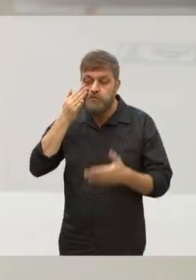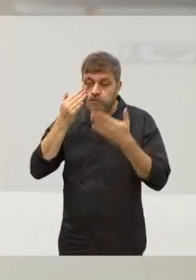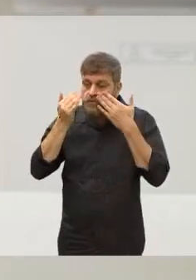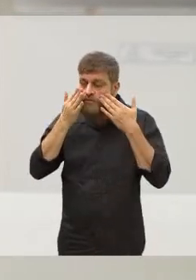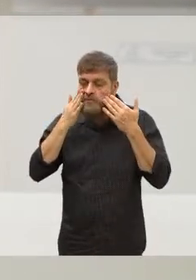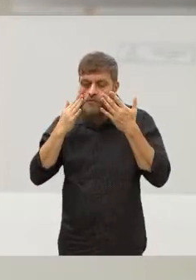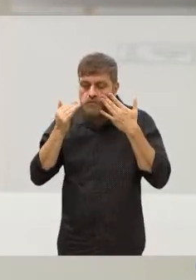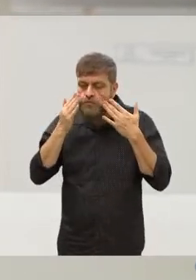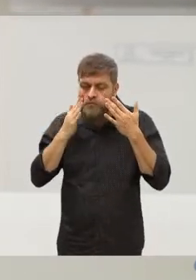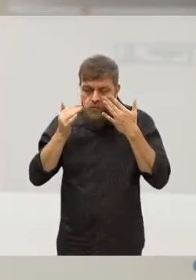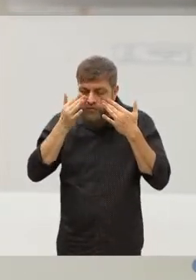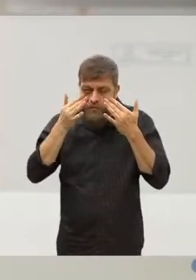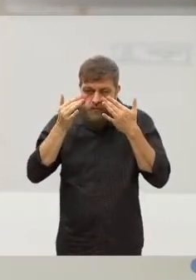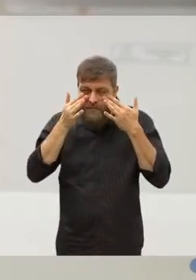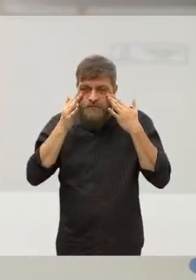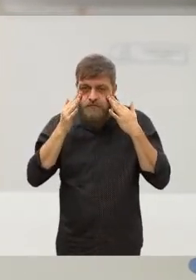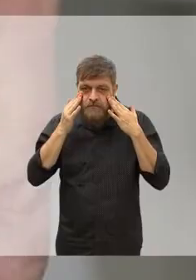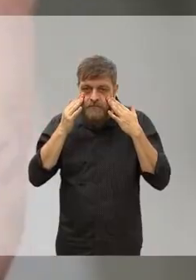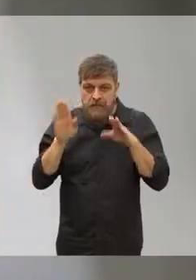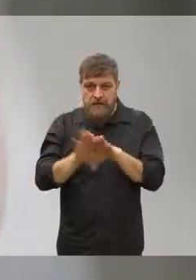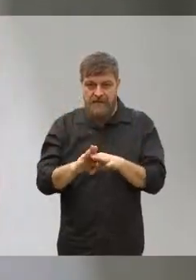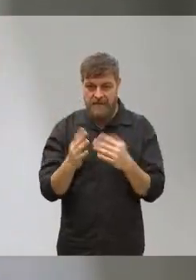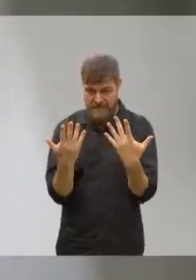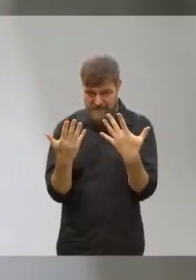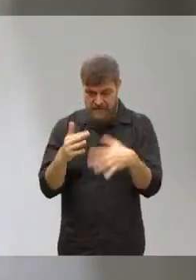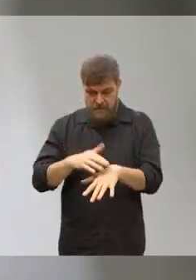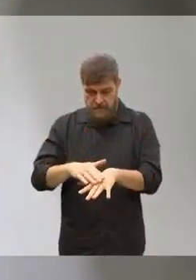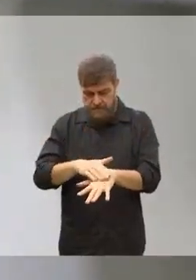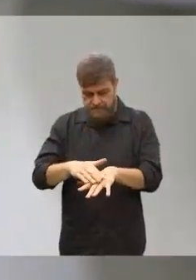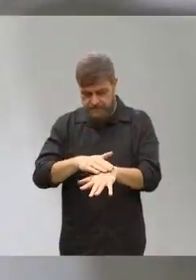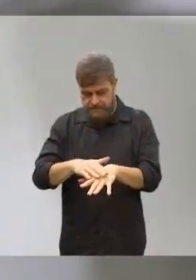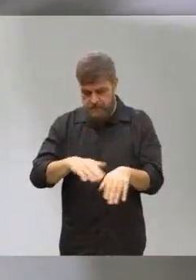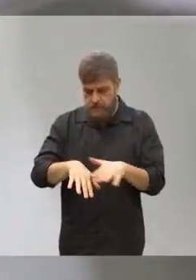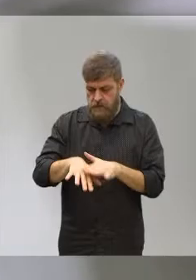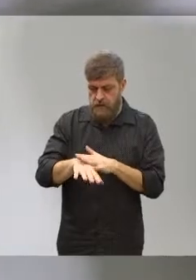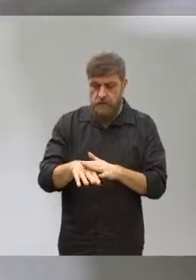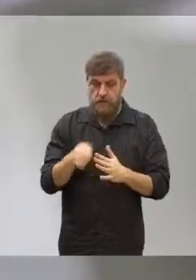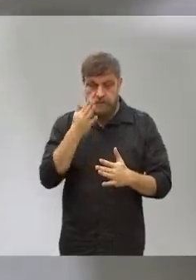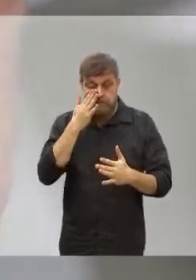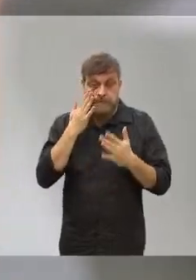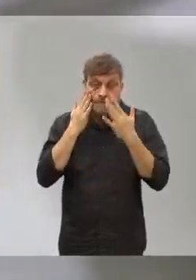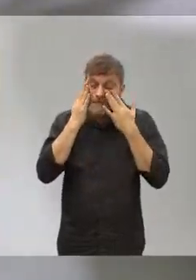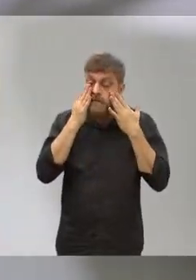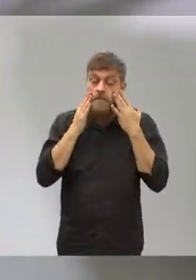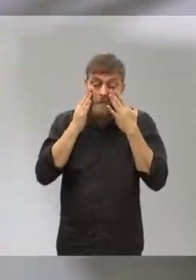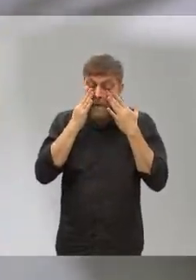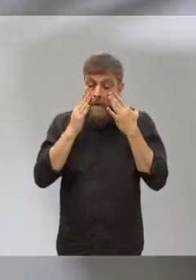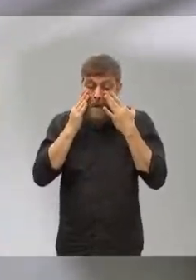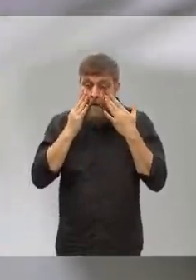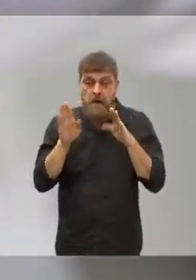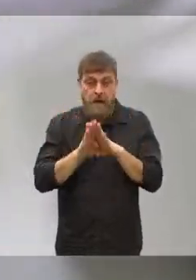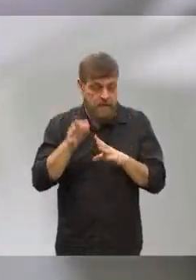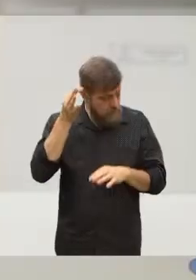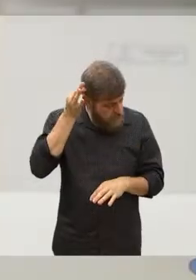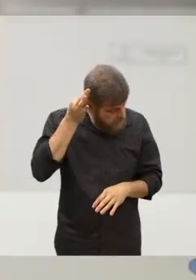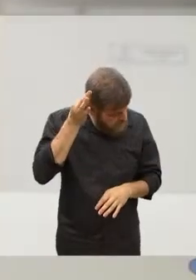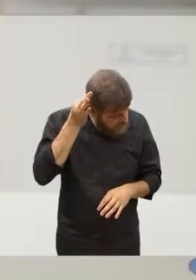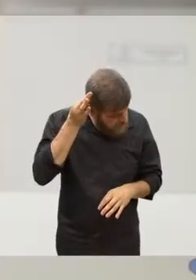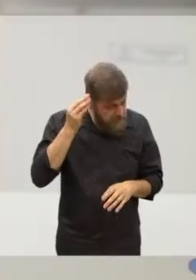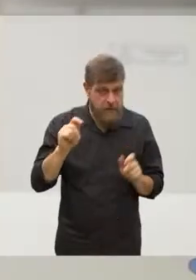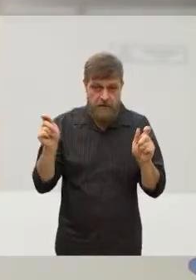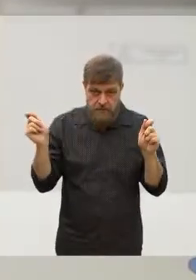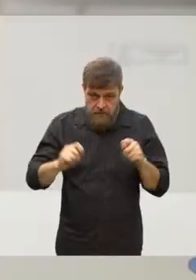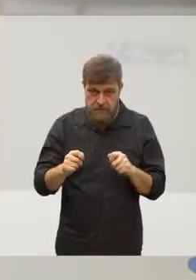bem, né? E nas áreas expostas, mão, rosto. E até cabelo, tá? Nós podemos